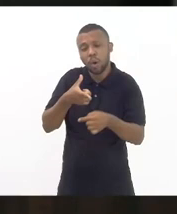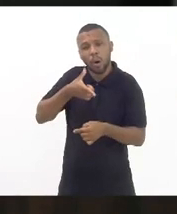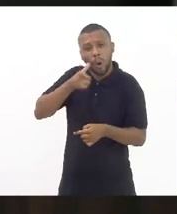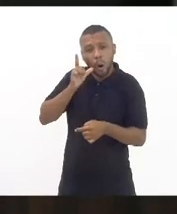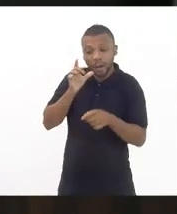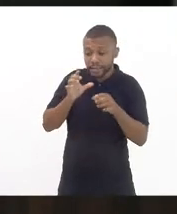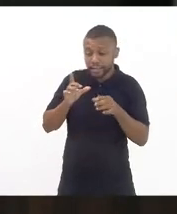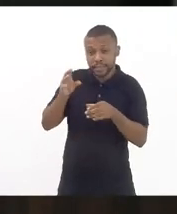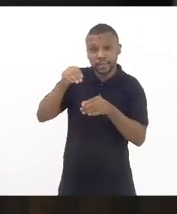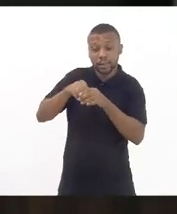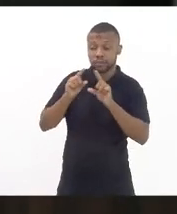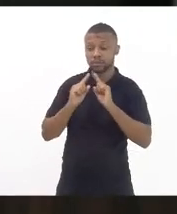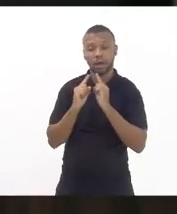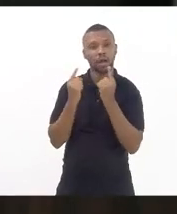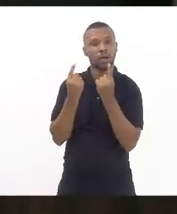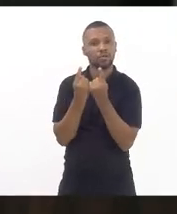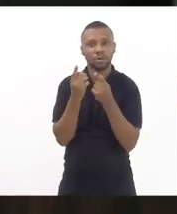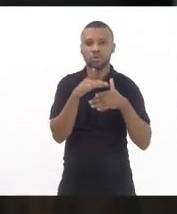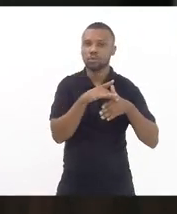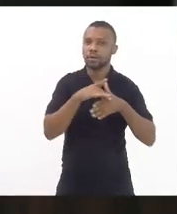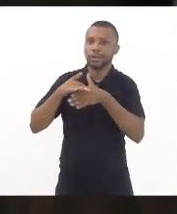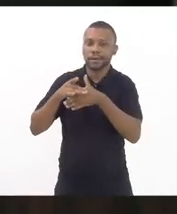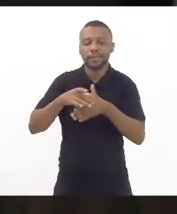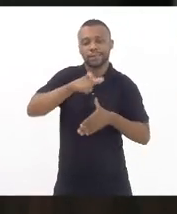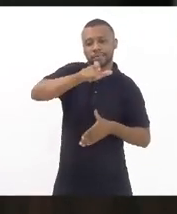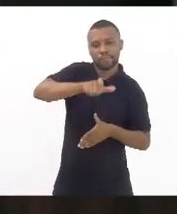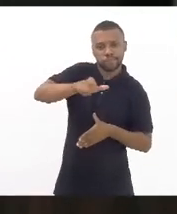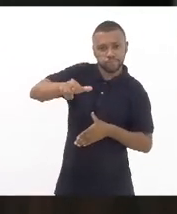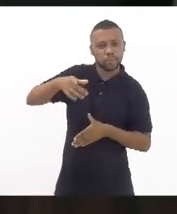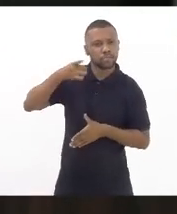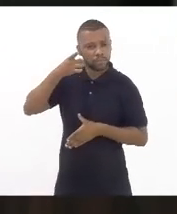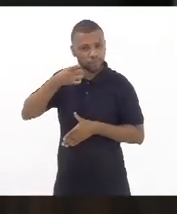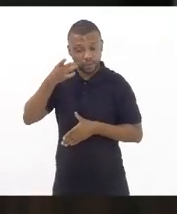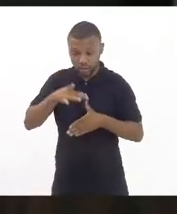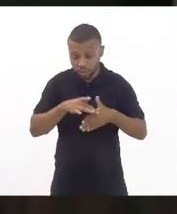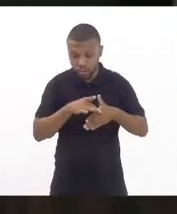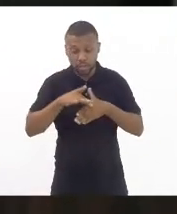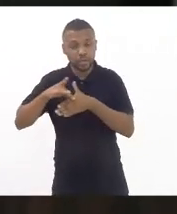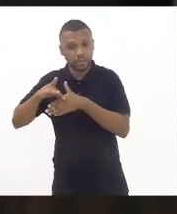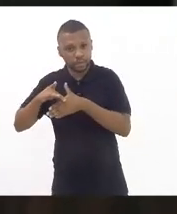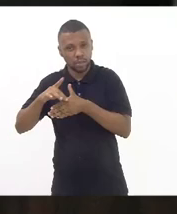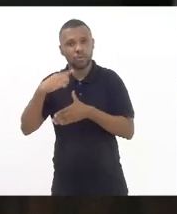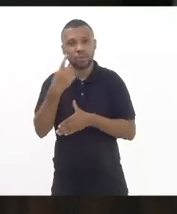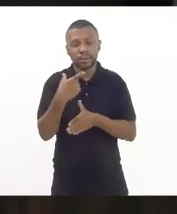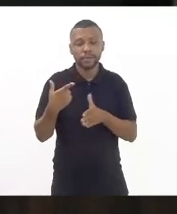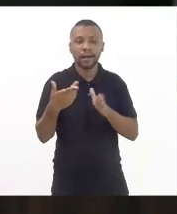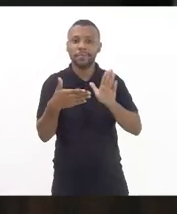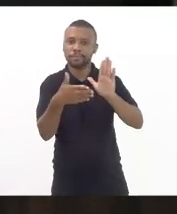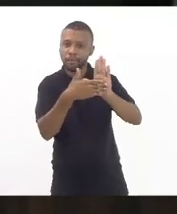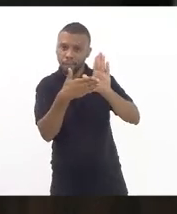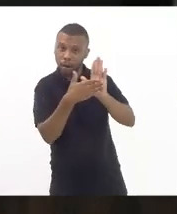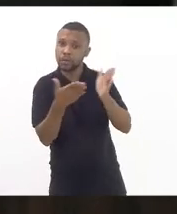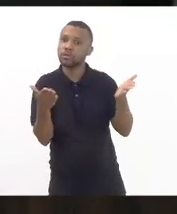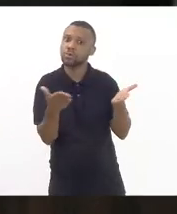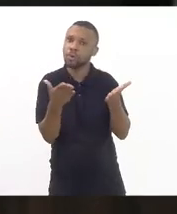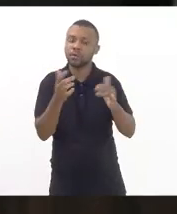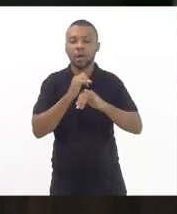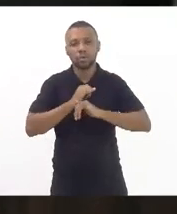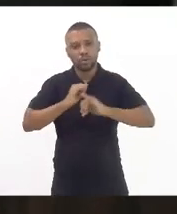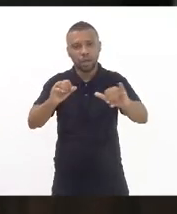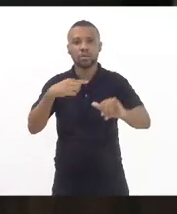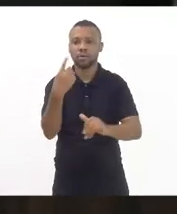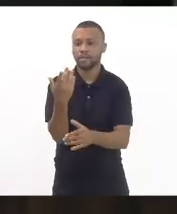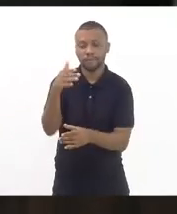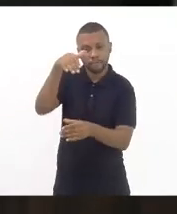Líderes. Perfeitamente. Com autorização dos líderes, nós íamos republicar a pauta de hoje, já anunciando que nós iríamos votar ao